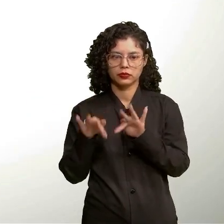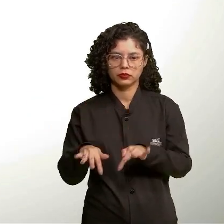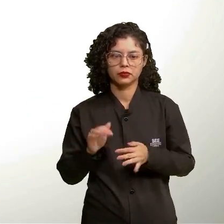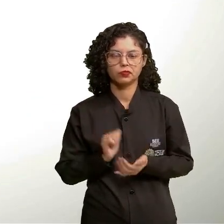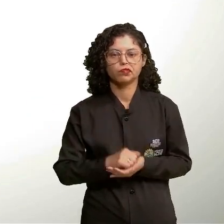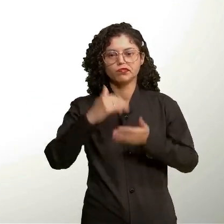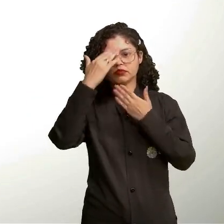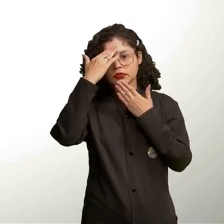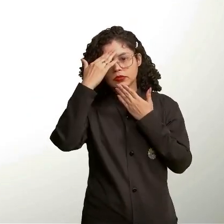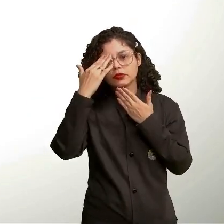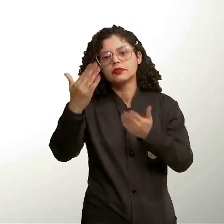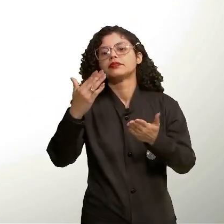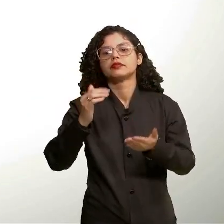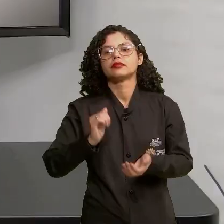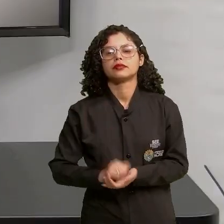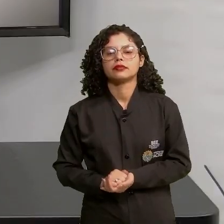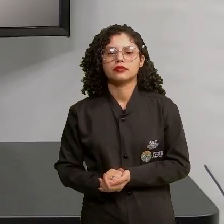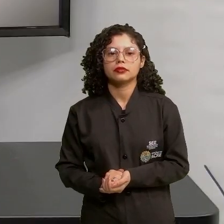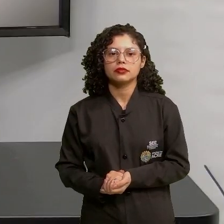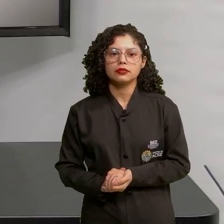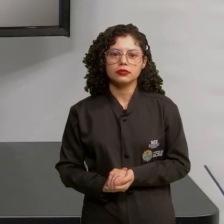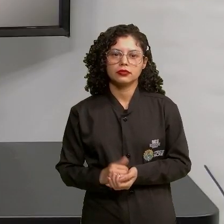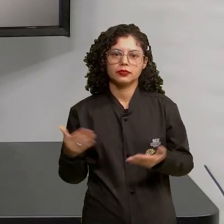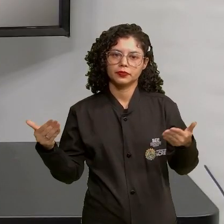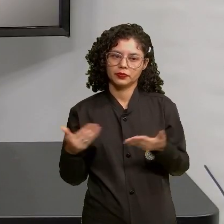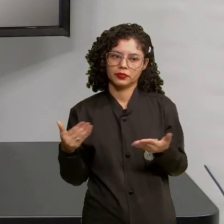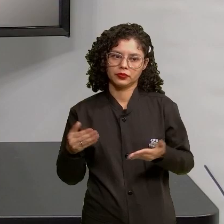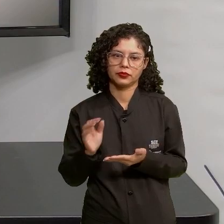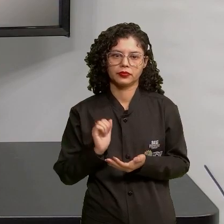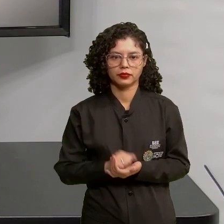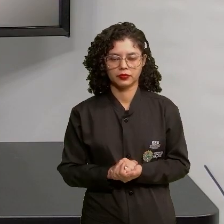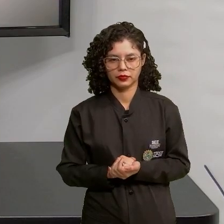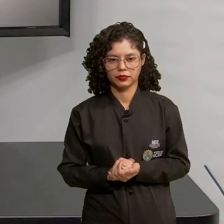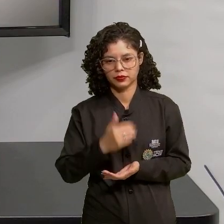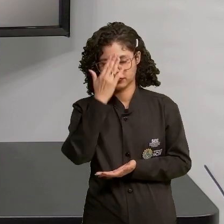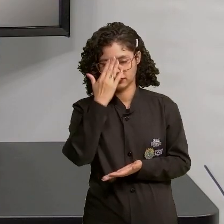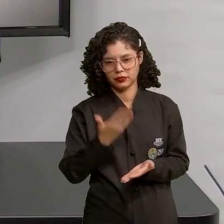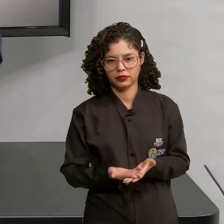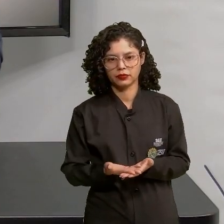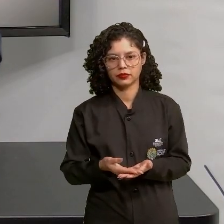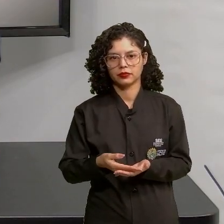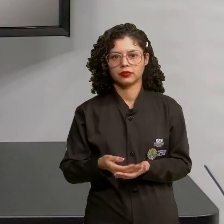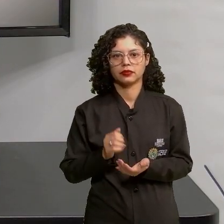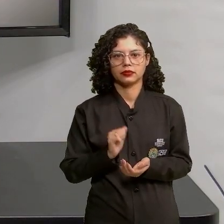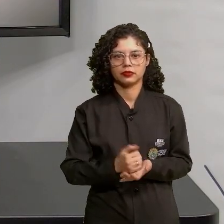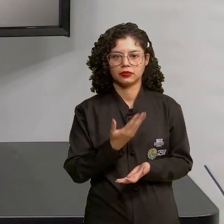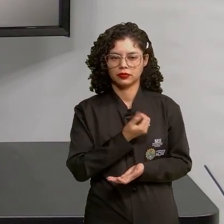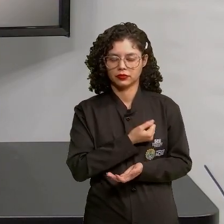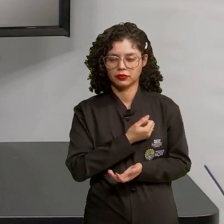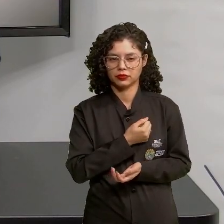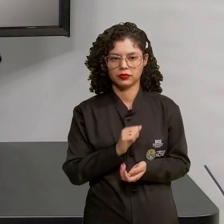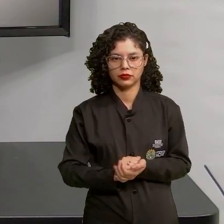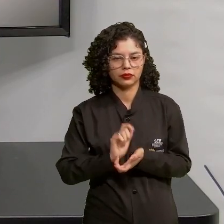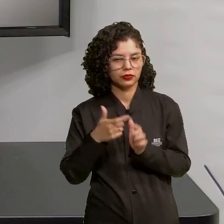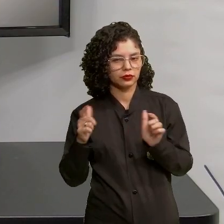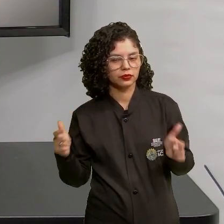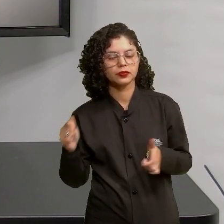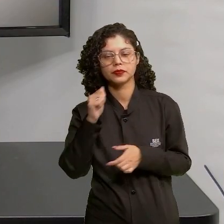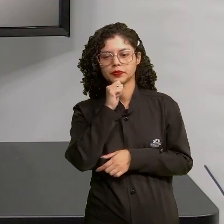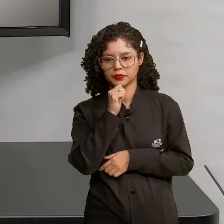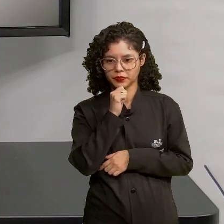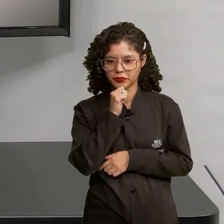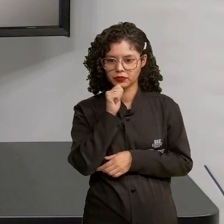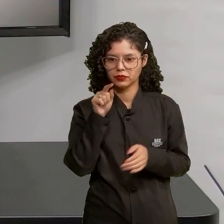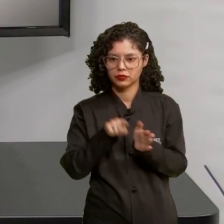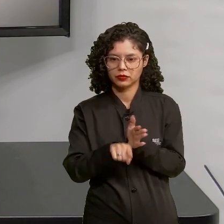finalizar, eu agradeço demais a sua companhia. Eu acredito que você acertou o número bem significativo